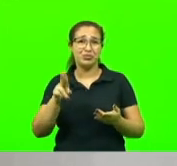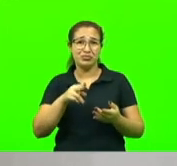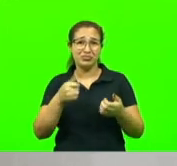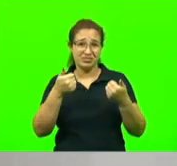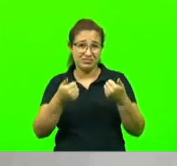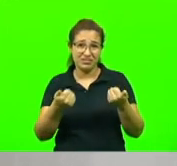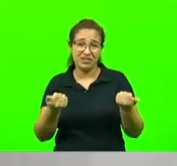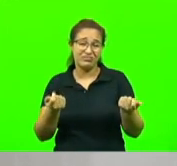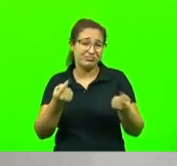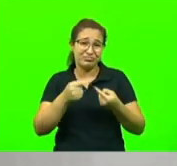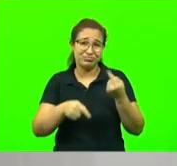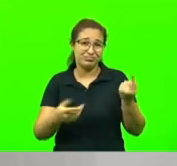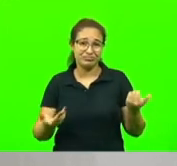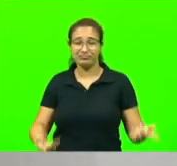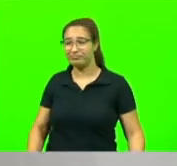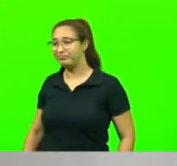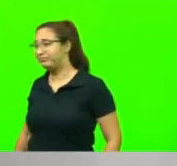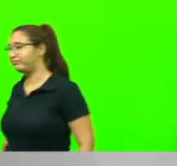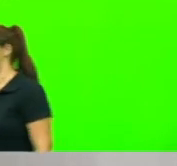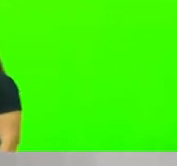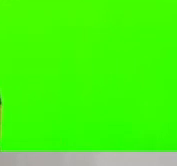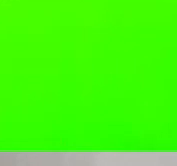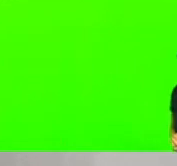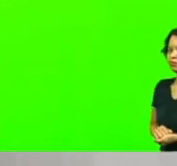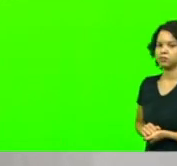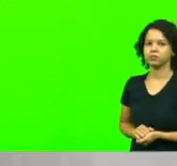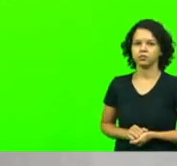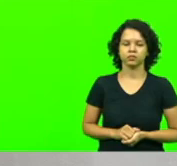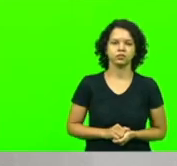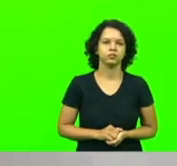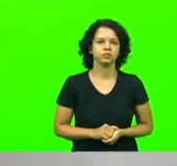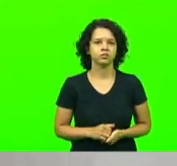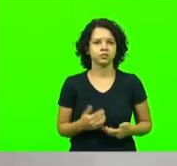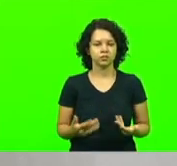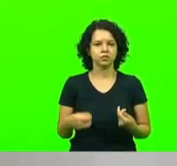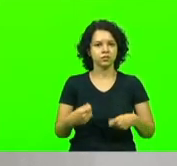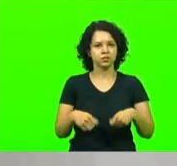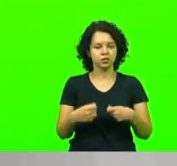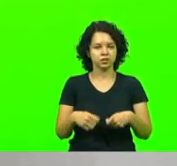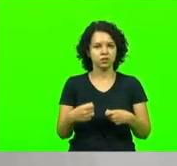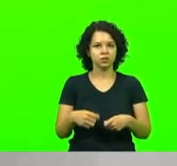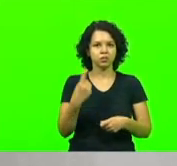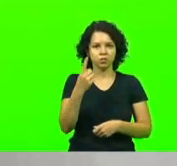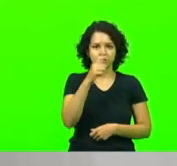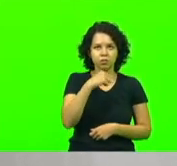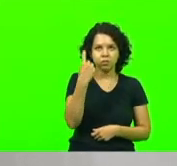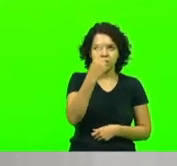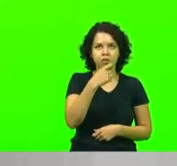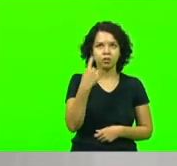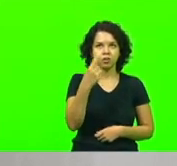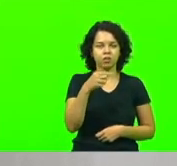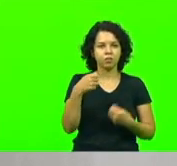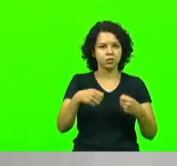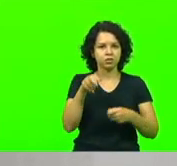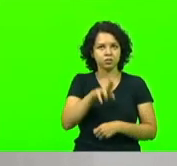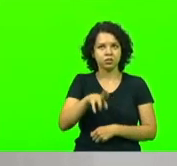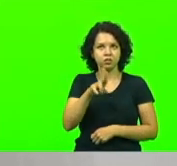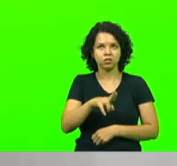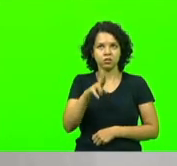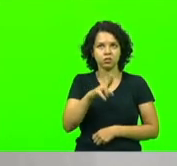Não funciona. Essa máscara aí que alguns estão usando, descartável, tem que usar de uma em uma hora, tem que trocar, eu sou dentista, eu sei. Senão não